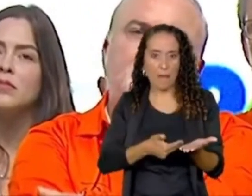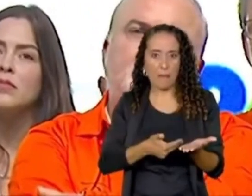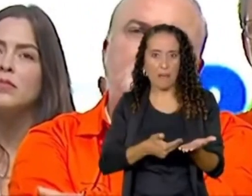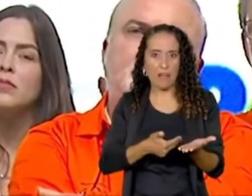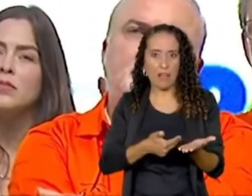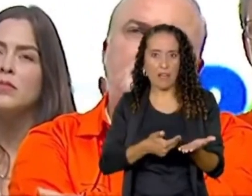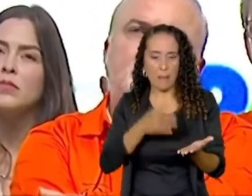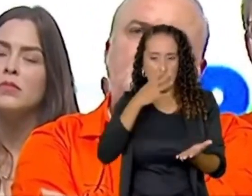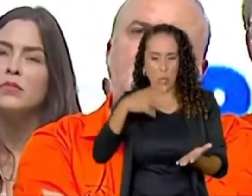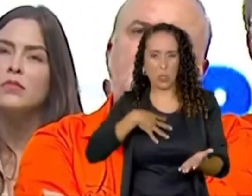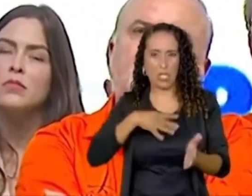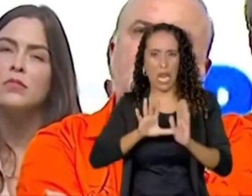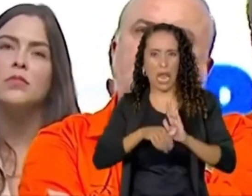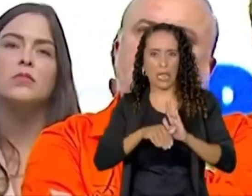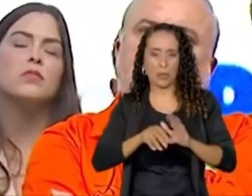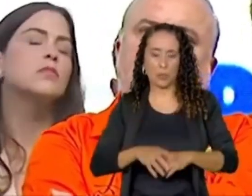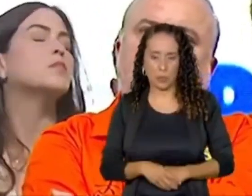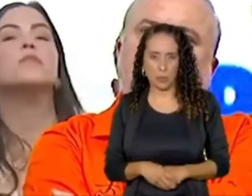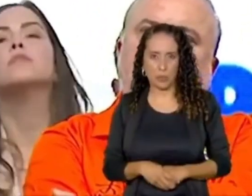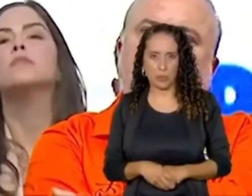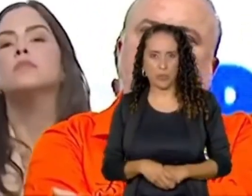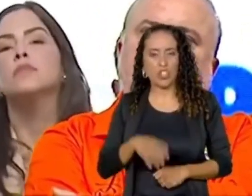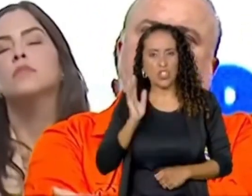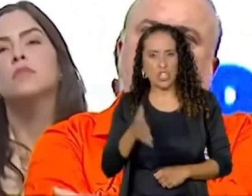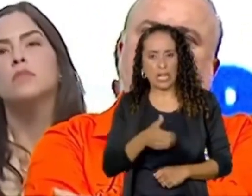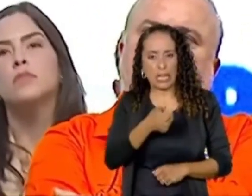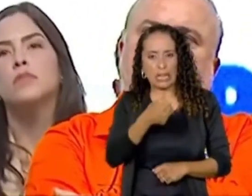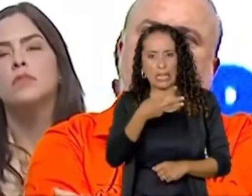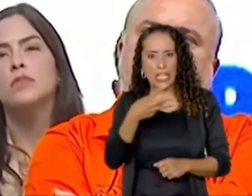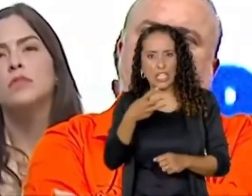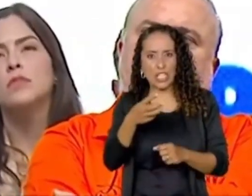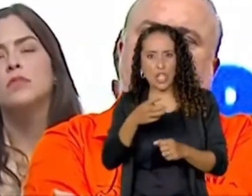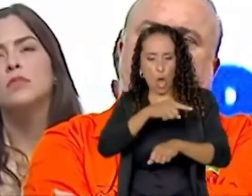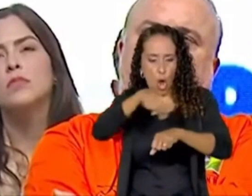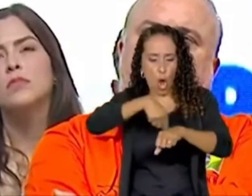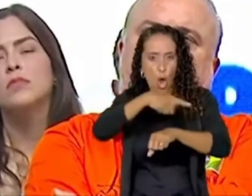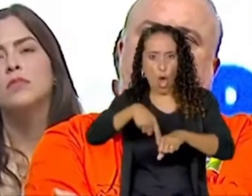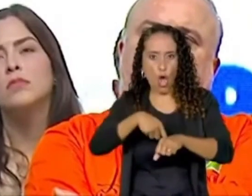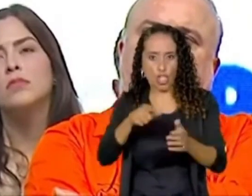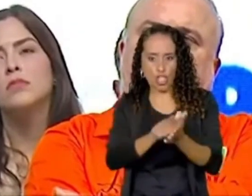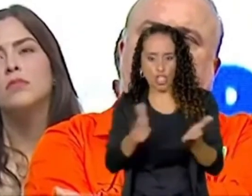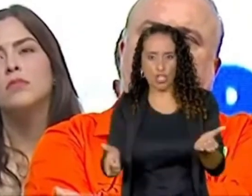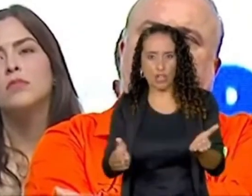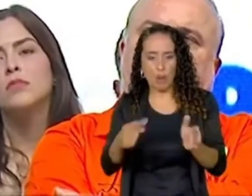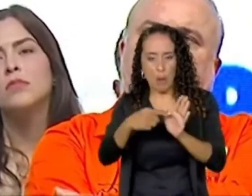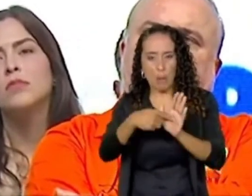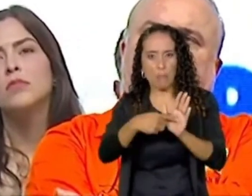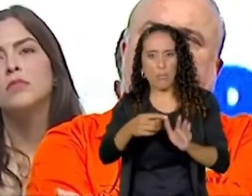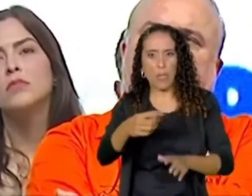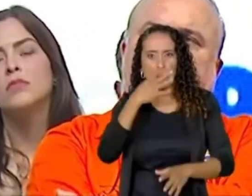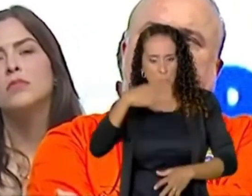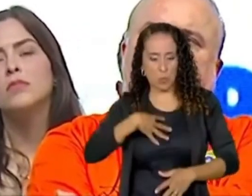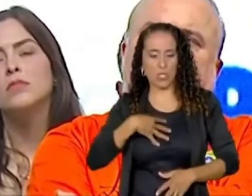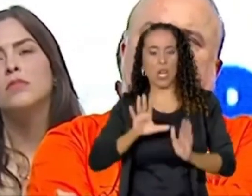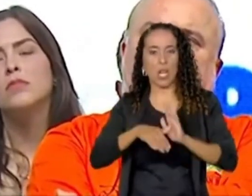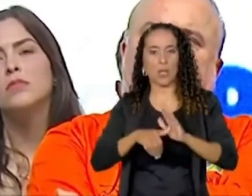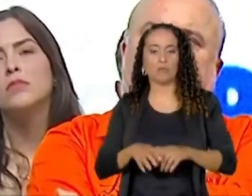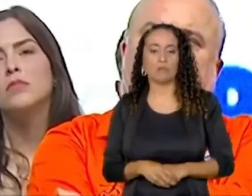ladrão. Eu tive 13 horas de Jornal Nacional me chamando de ladrão. Eu